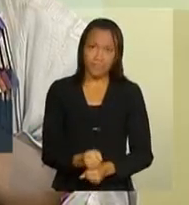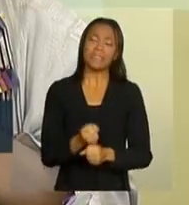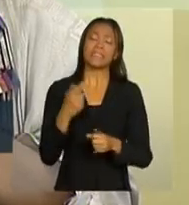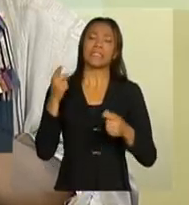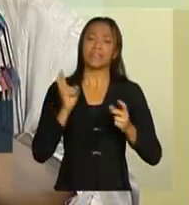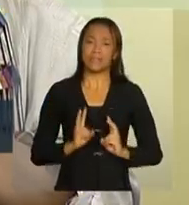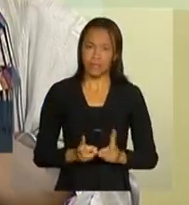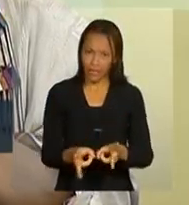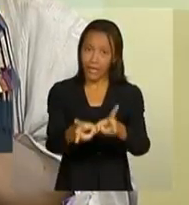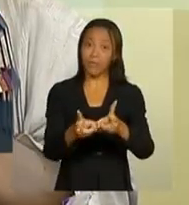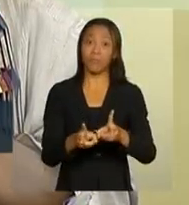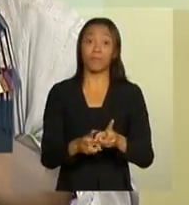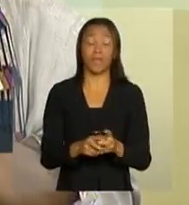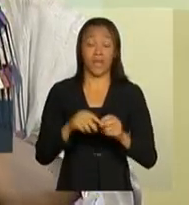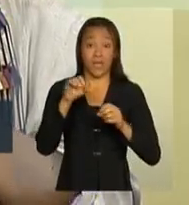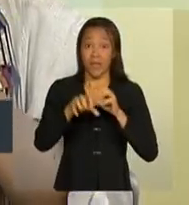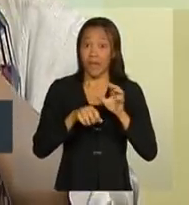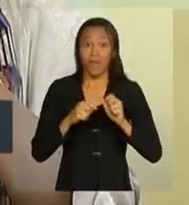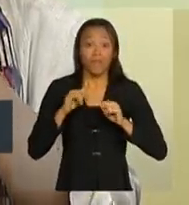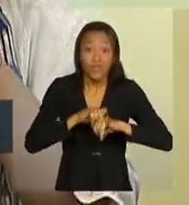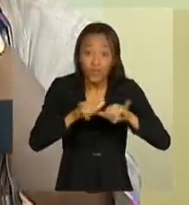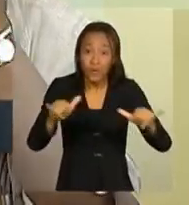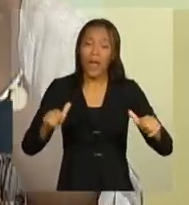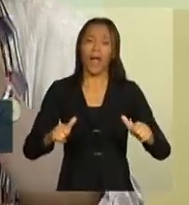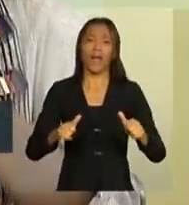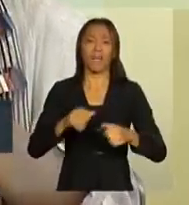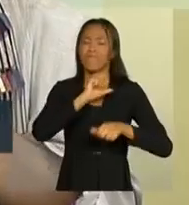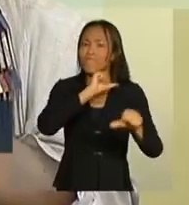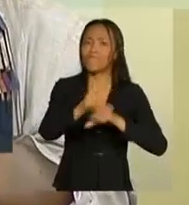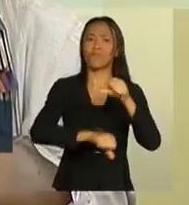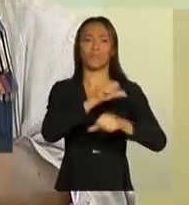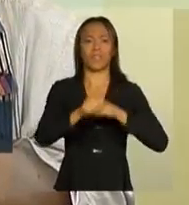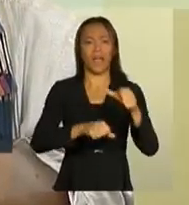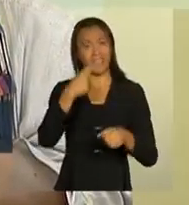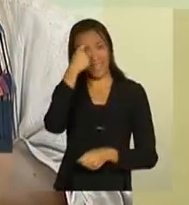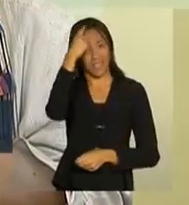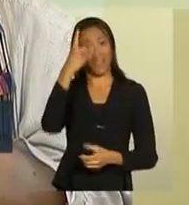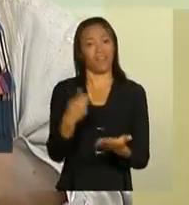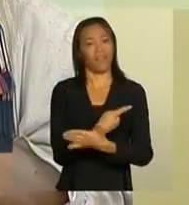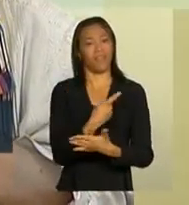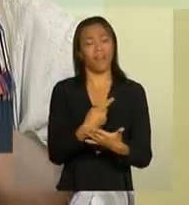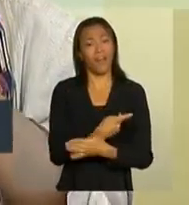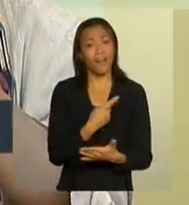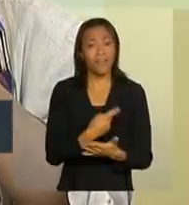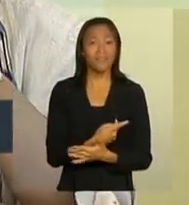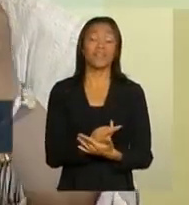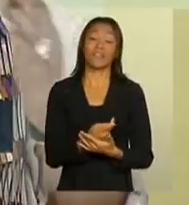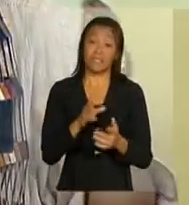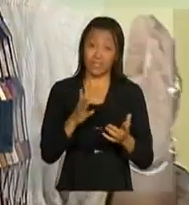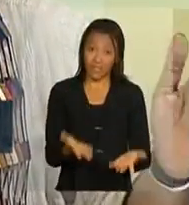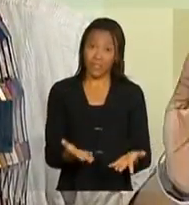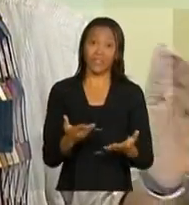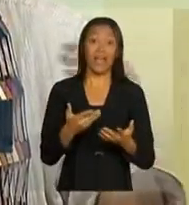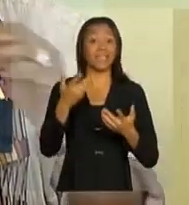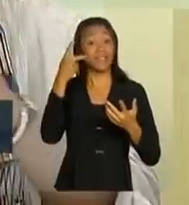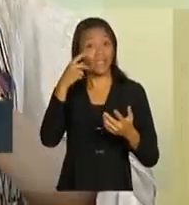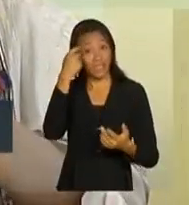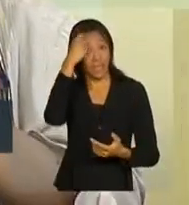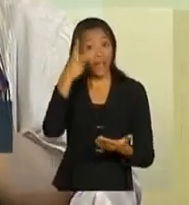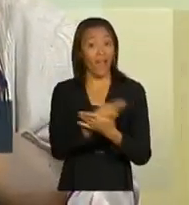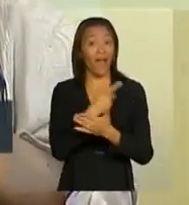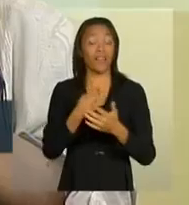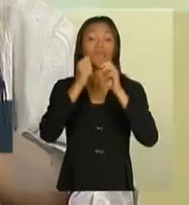buscado, né, alertar, tem buscado mudar essa mentalidade média que acabou naturalizando